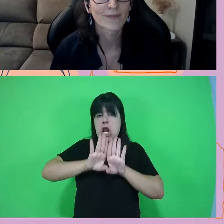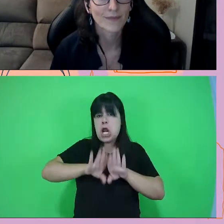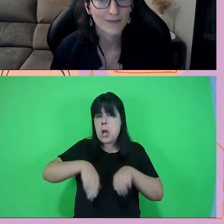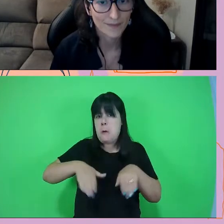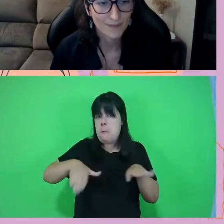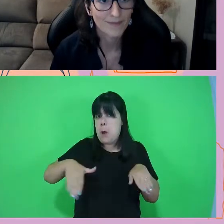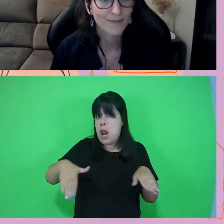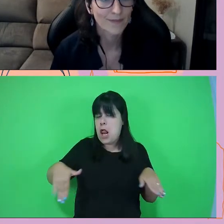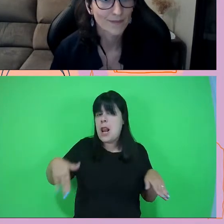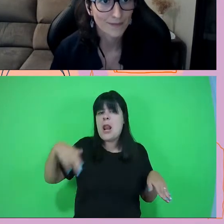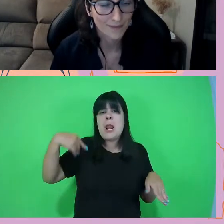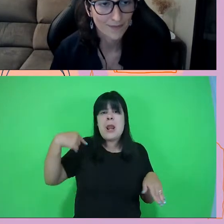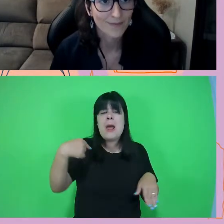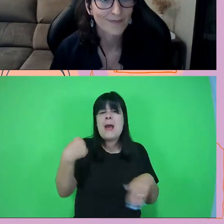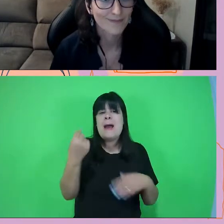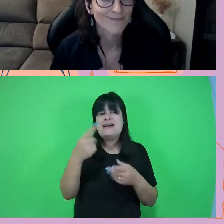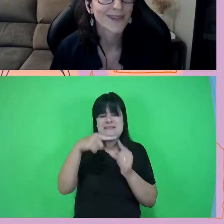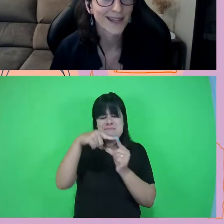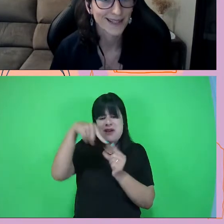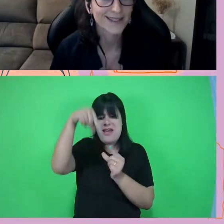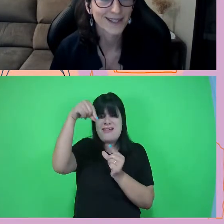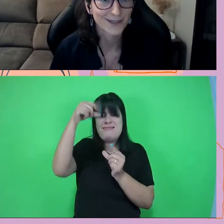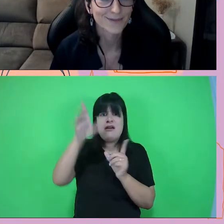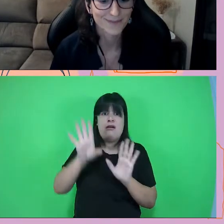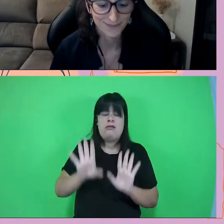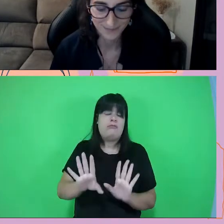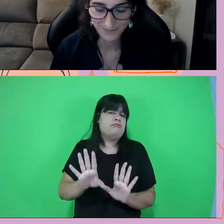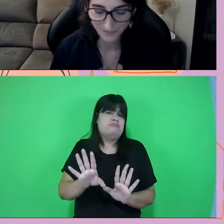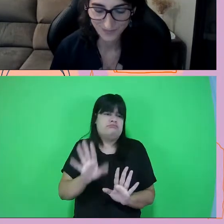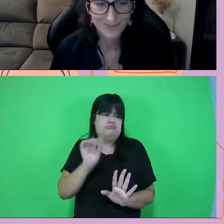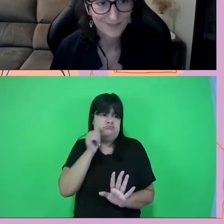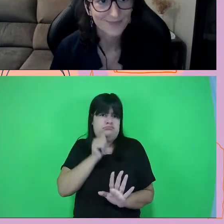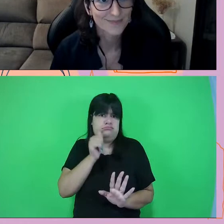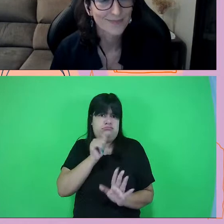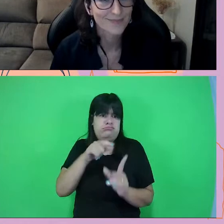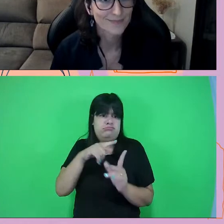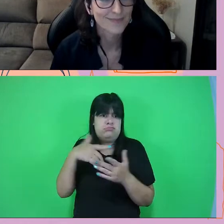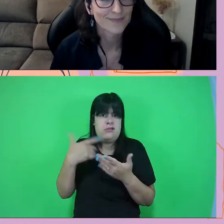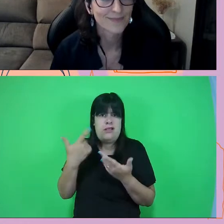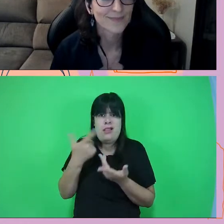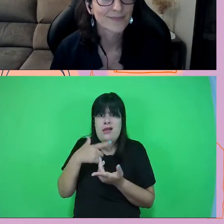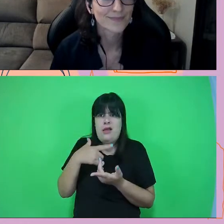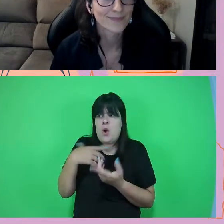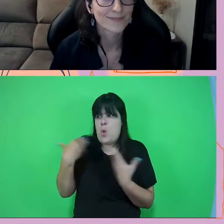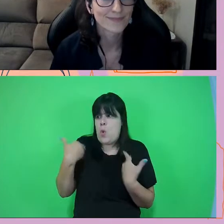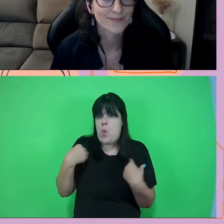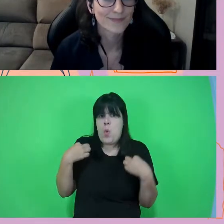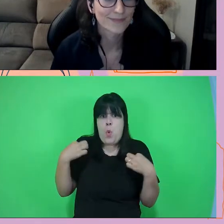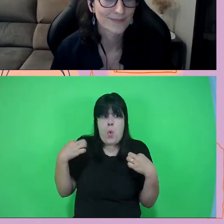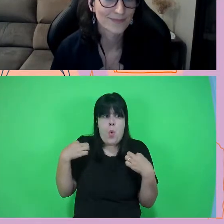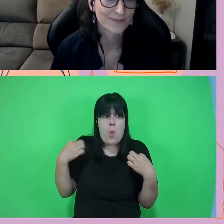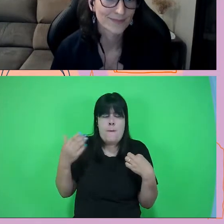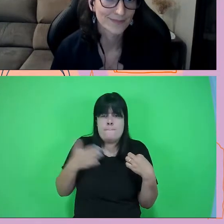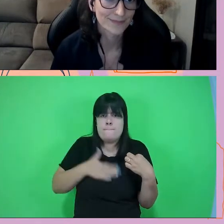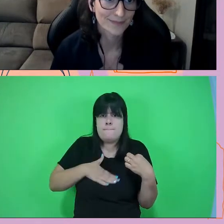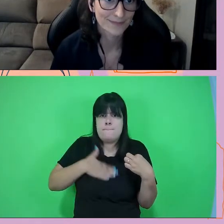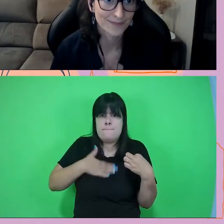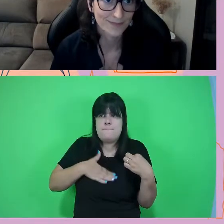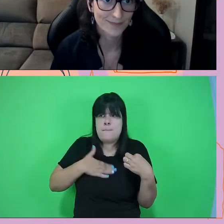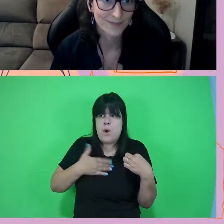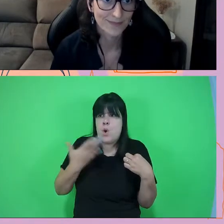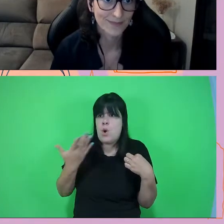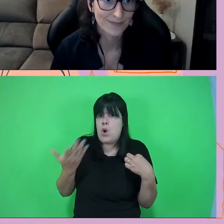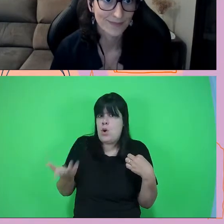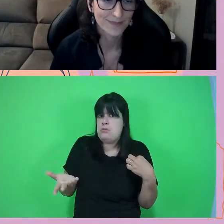né, e tem as indígenas, elas gostam de usar a roupa, né, que elas falam, né,